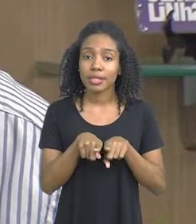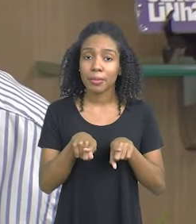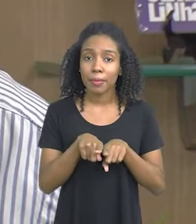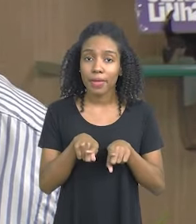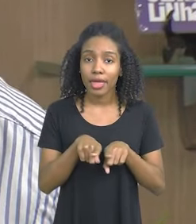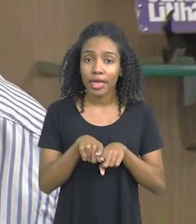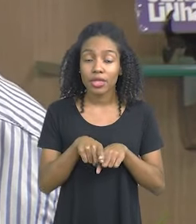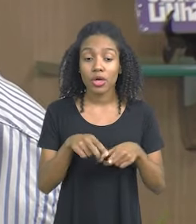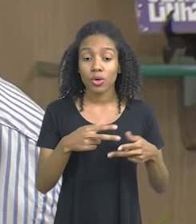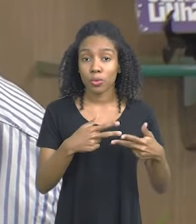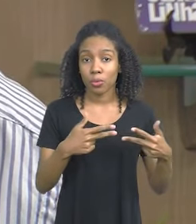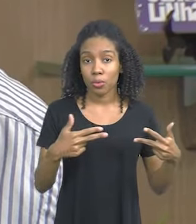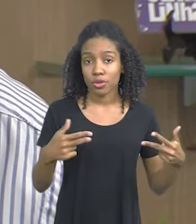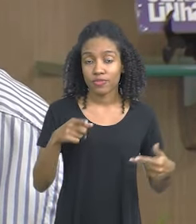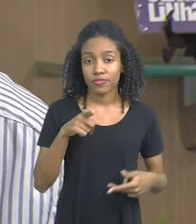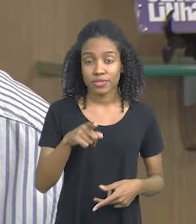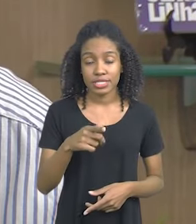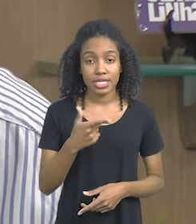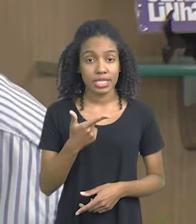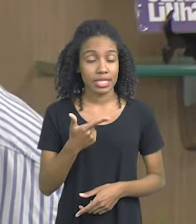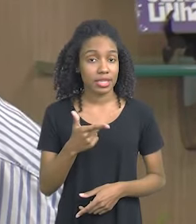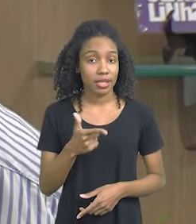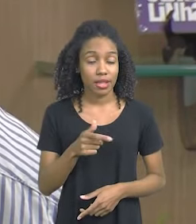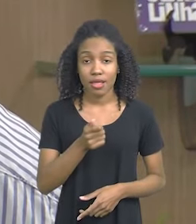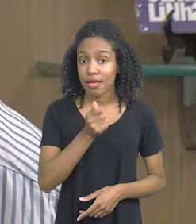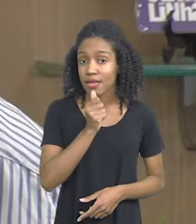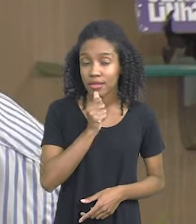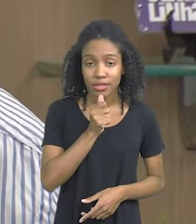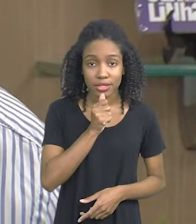ainda, você pode vir a ter. Depois que